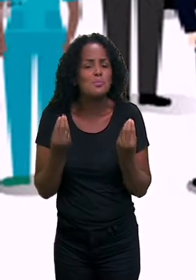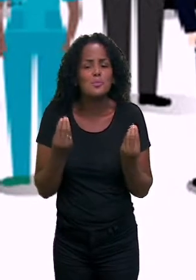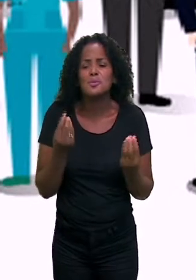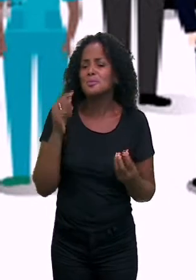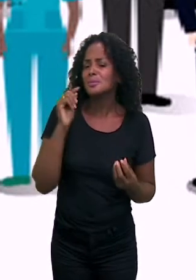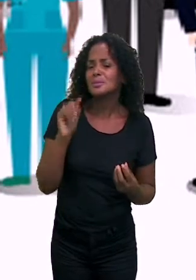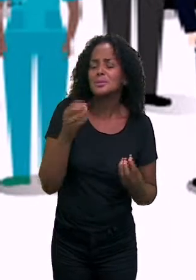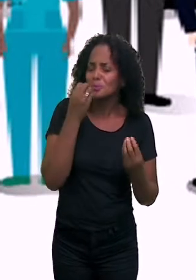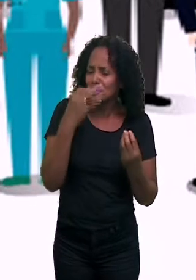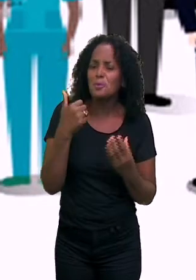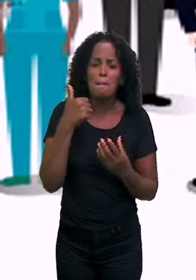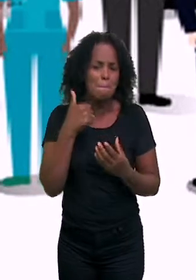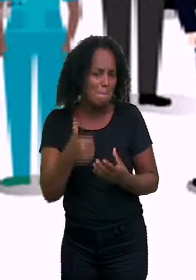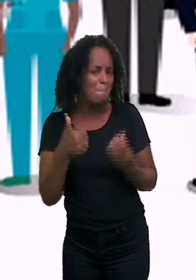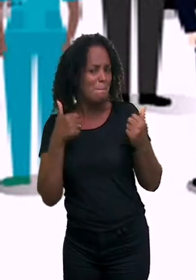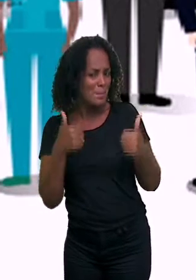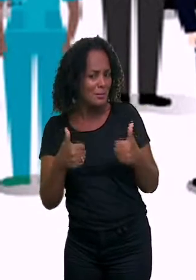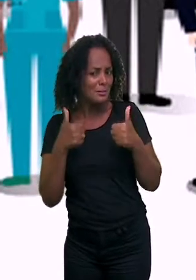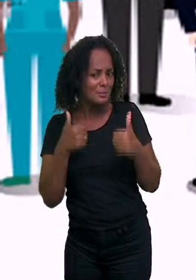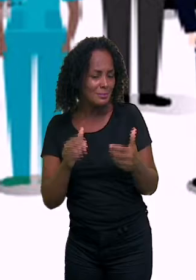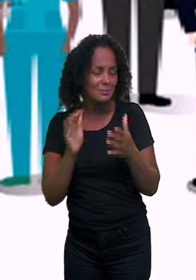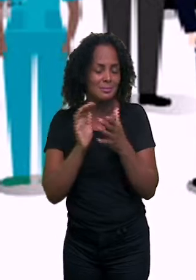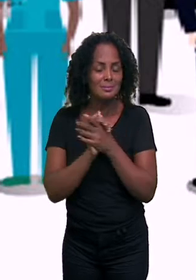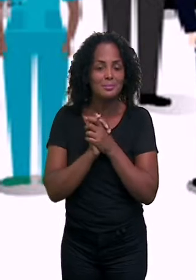então com vocês estão